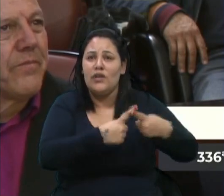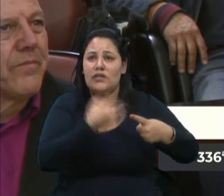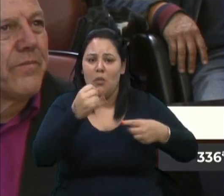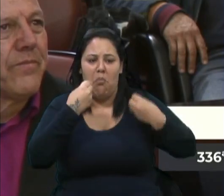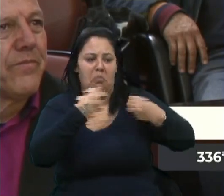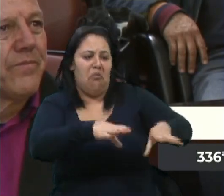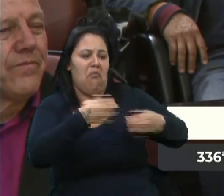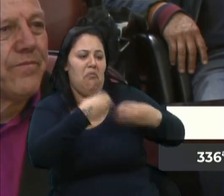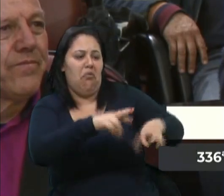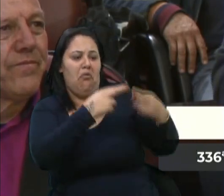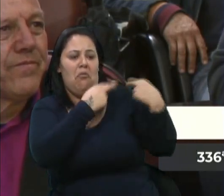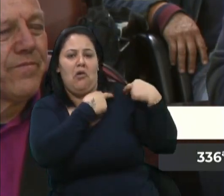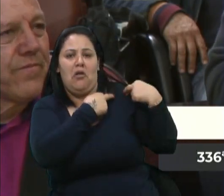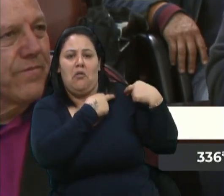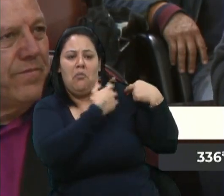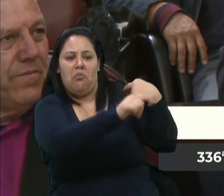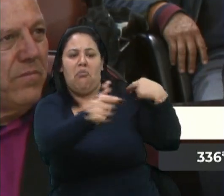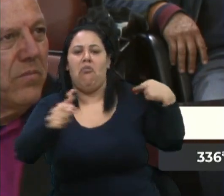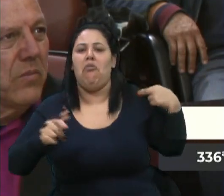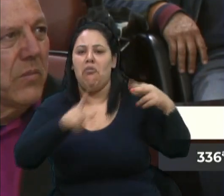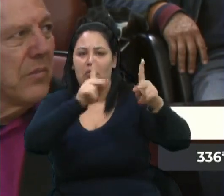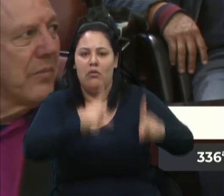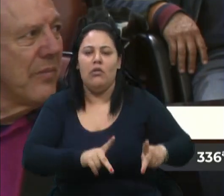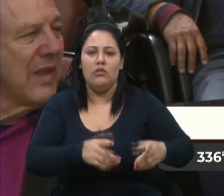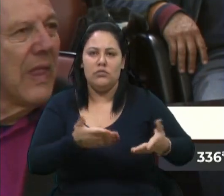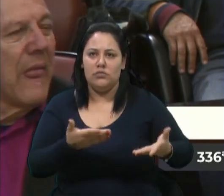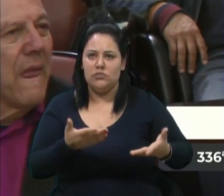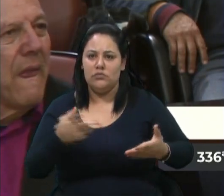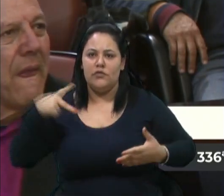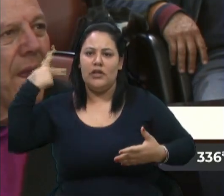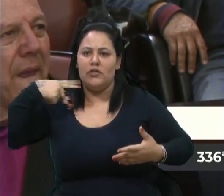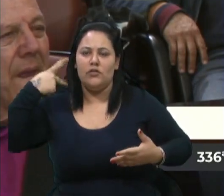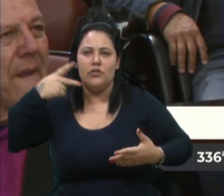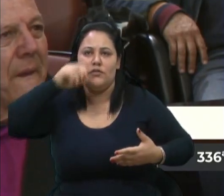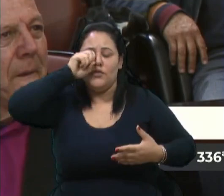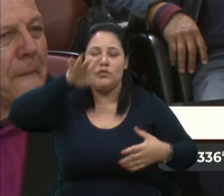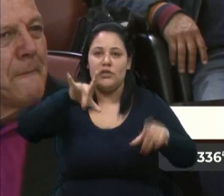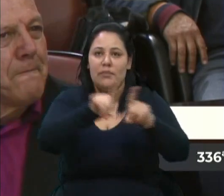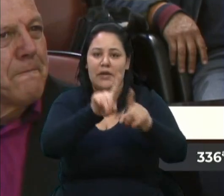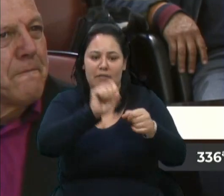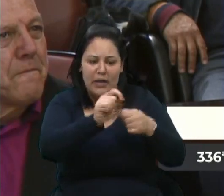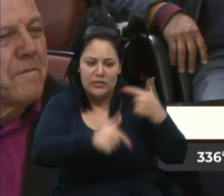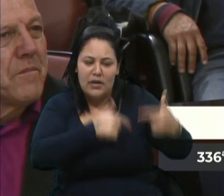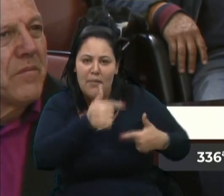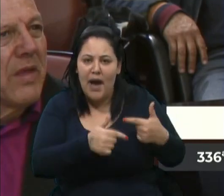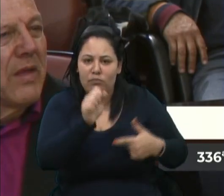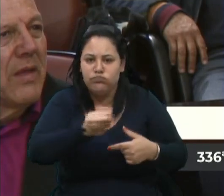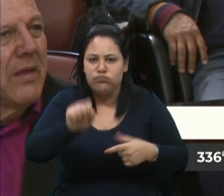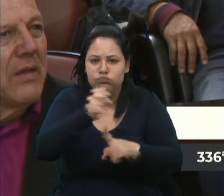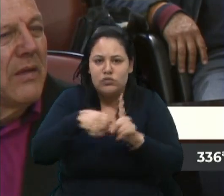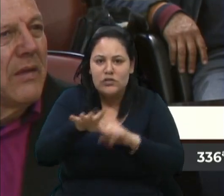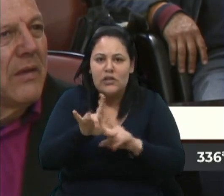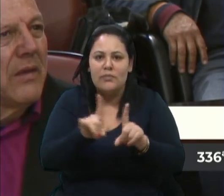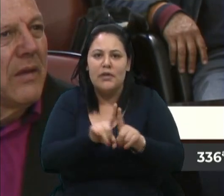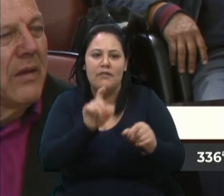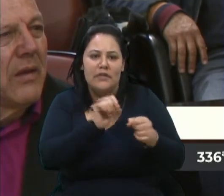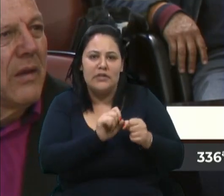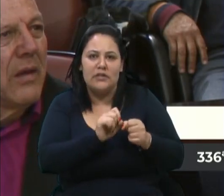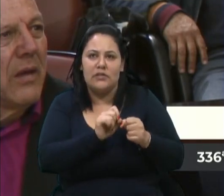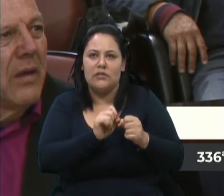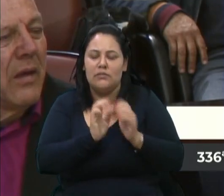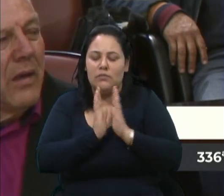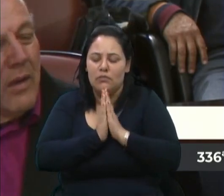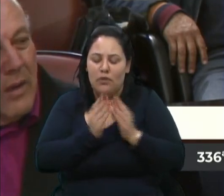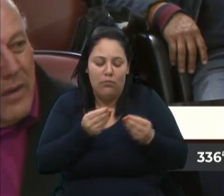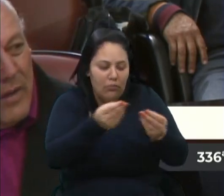a responsabilidade para terceiros, e lá o vereador Fiuza, que também faz esse trabalho assistencial, mas lá fazer uma oração, dar um prato de